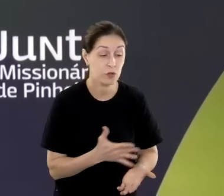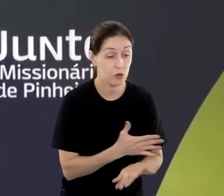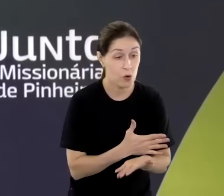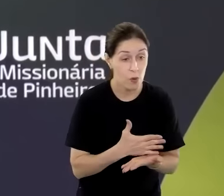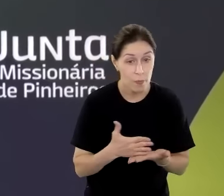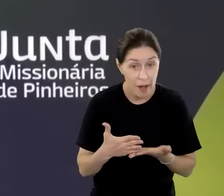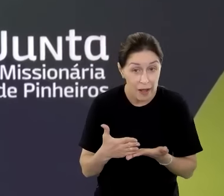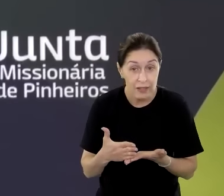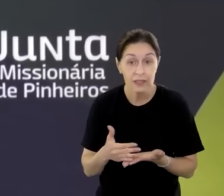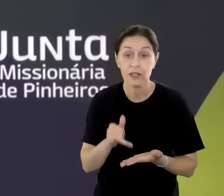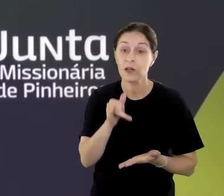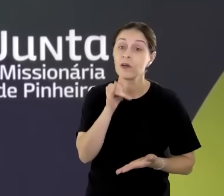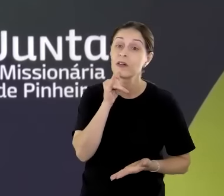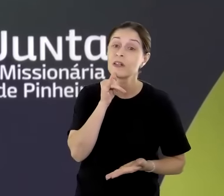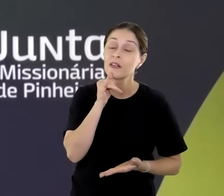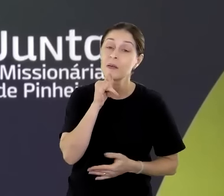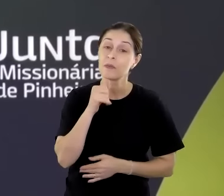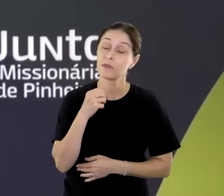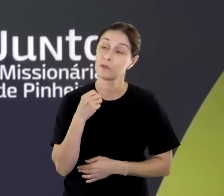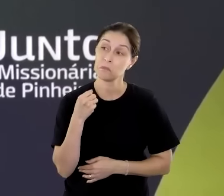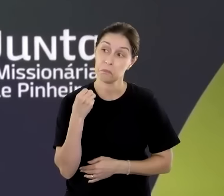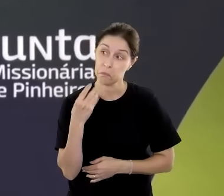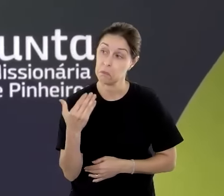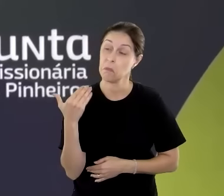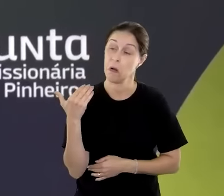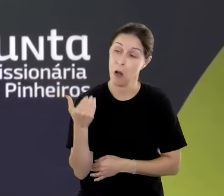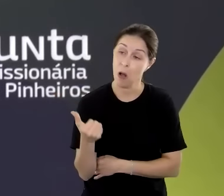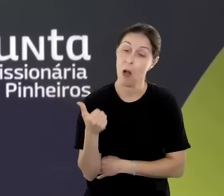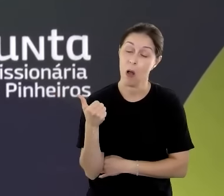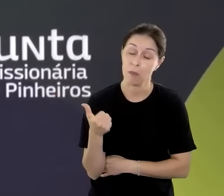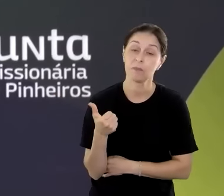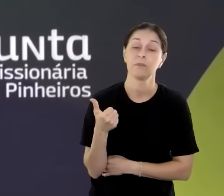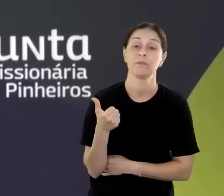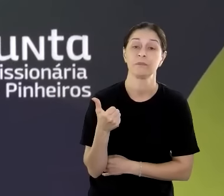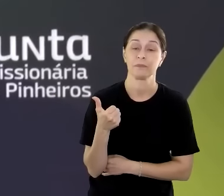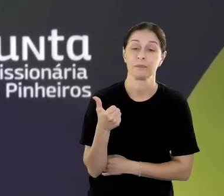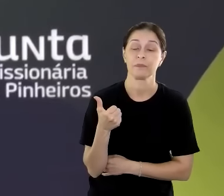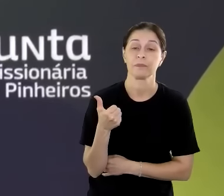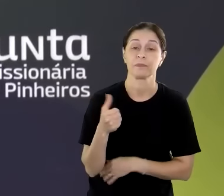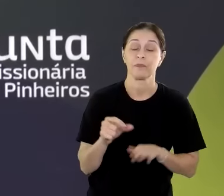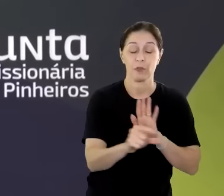menor. Olha aí o verso de número